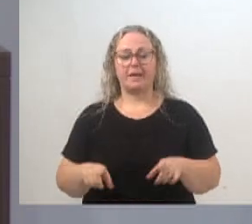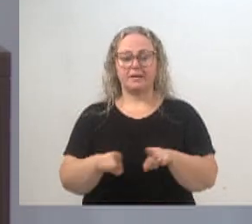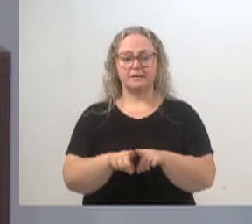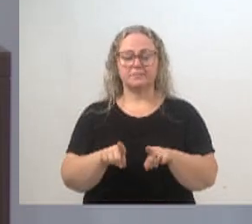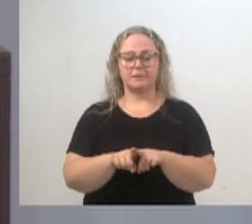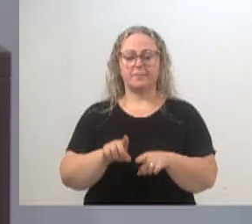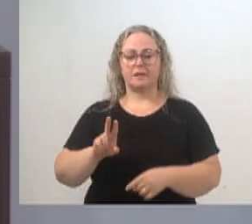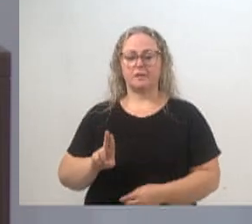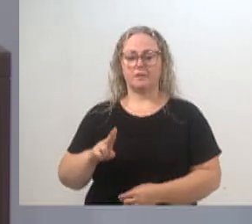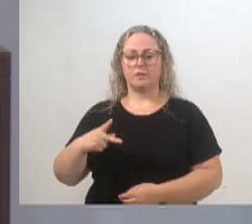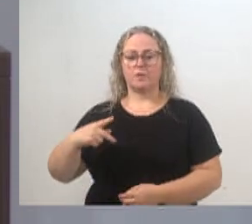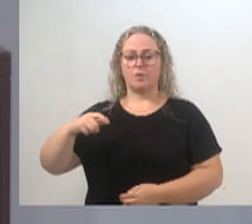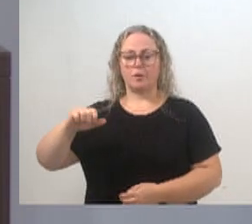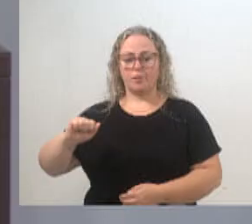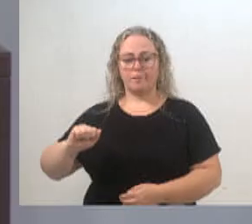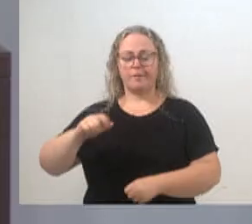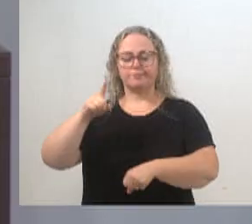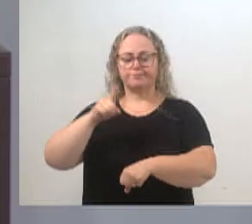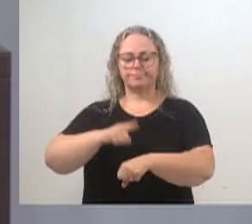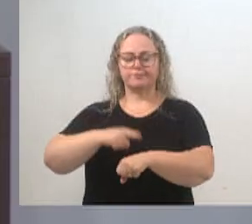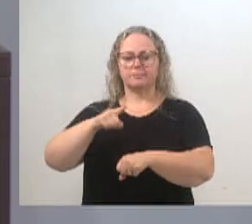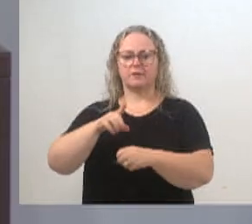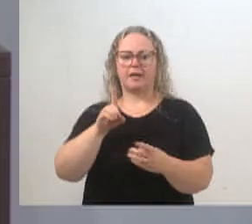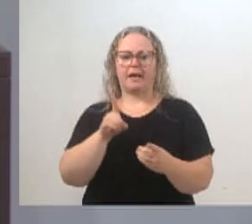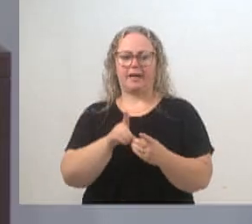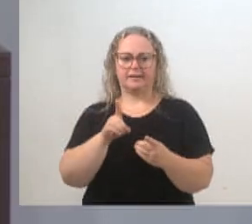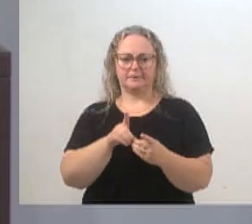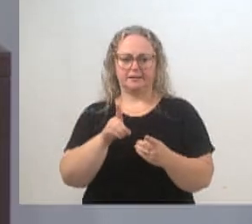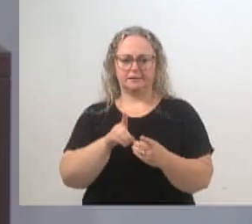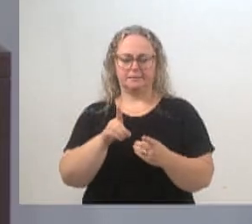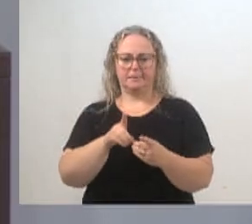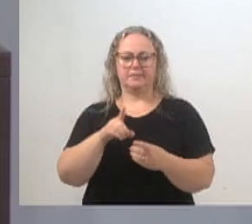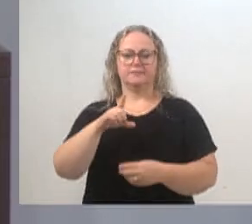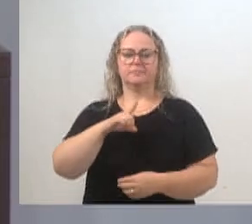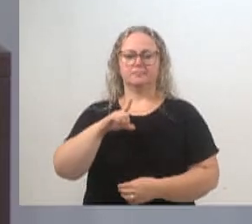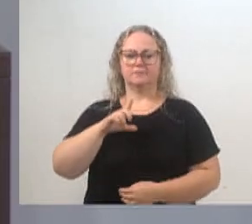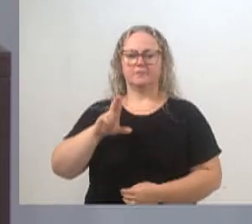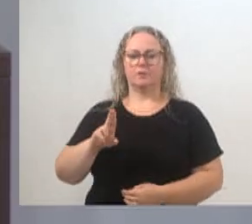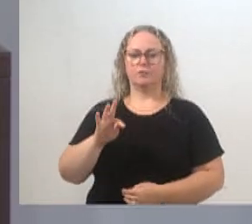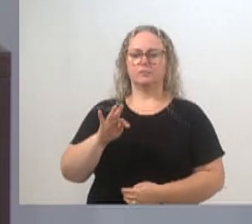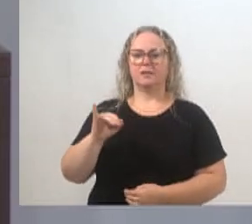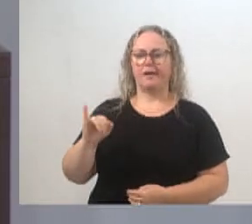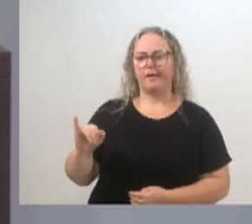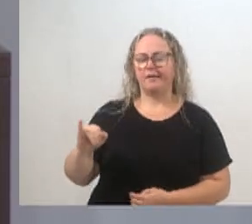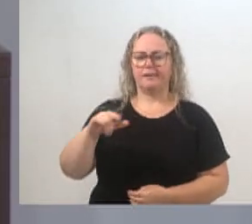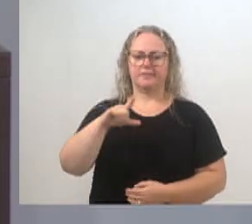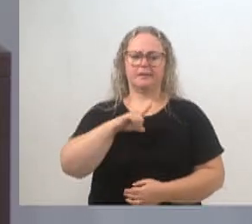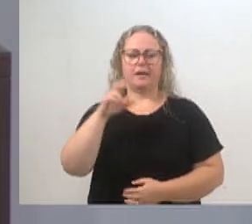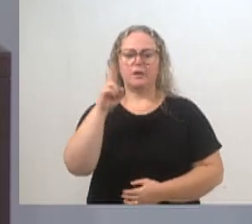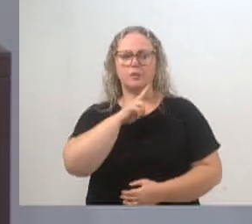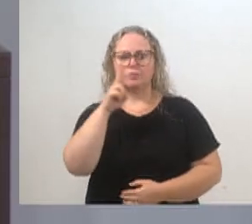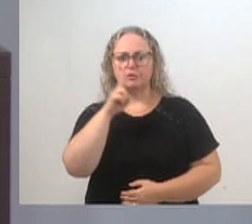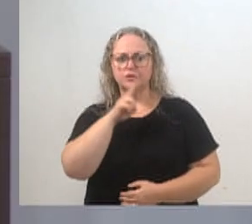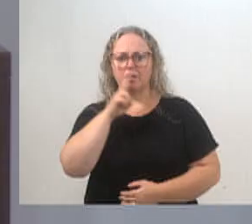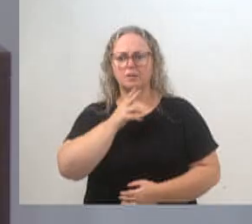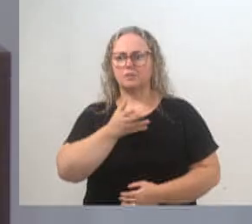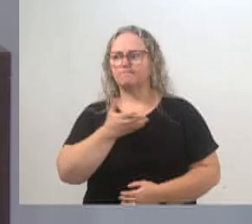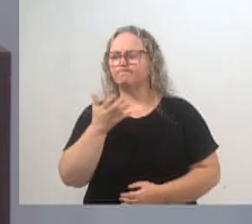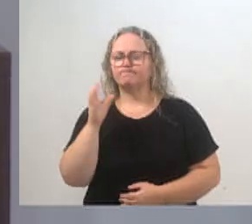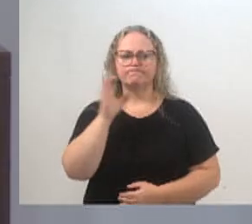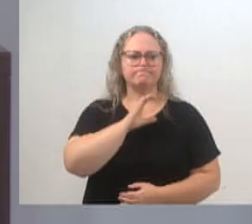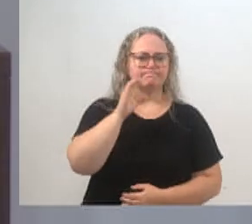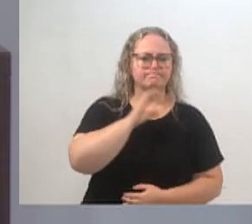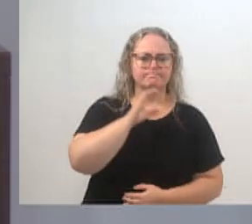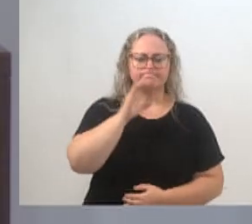UPA é de pronto atendimento, onde tu tem a UTI, onde tu tem a urgência, onde tu tem a emergência. Vou conceder